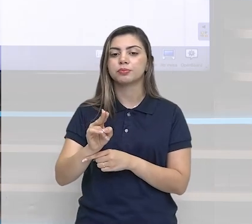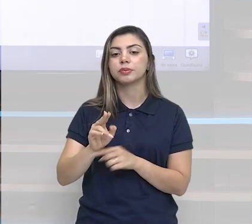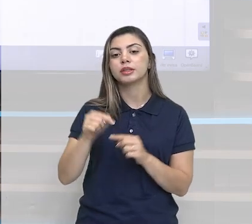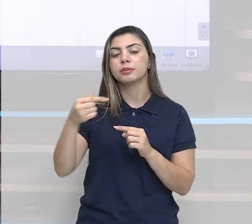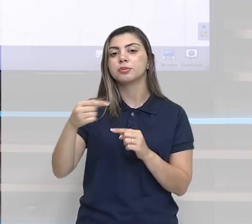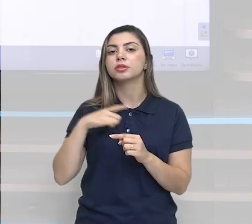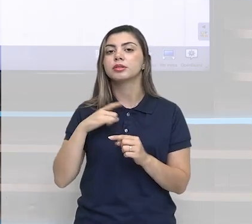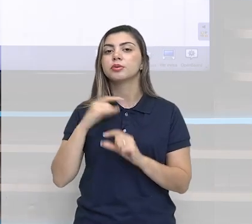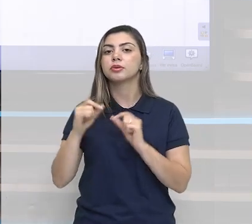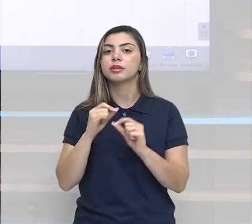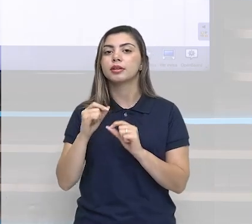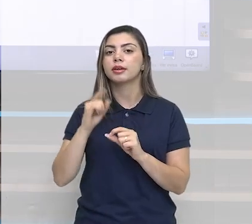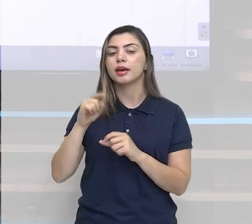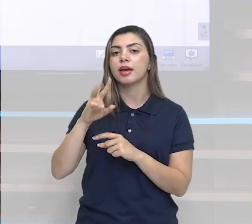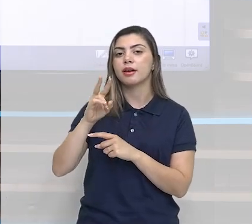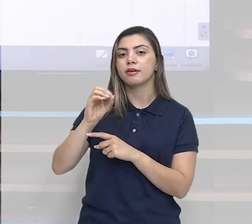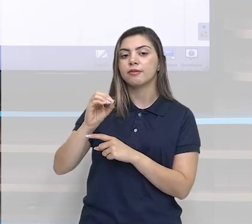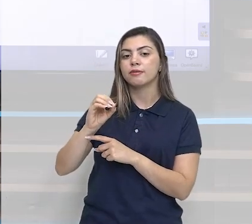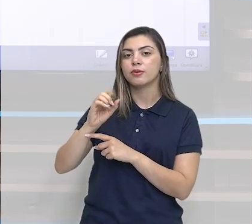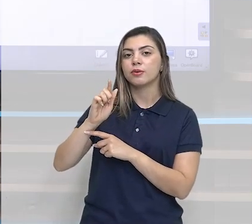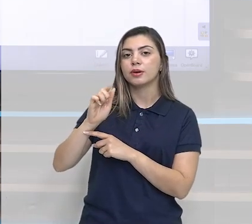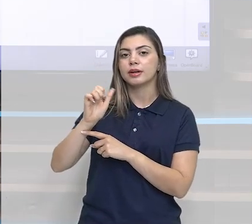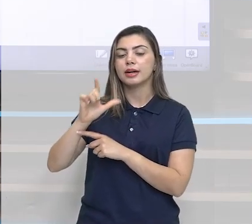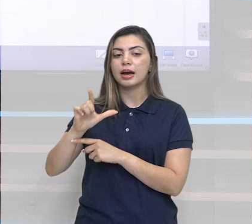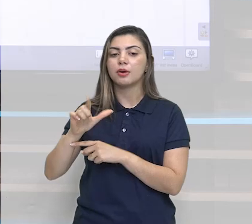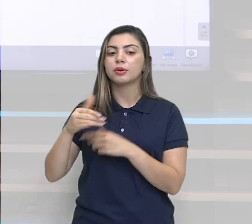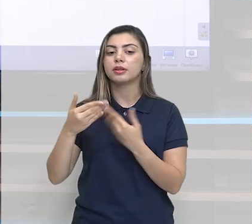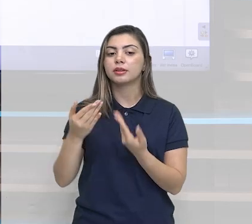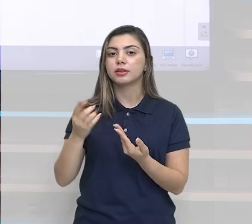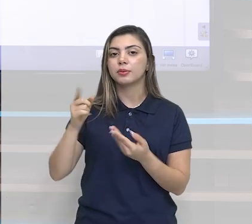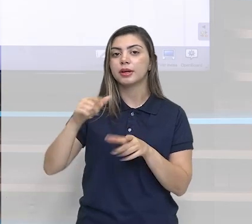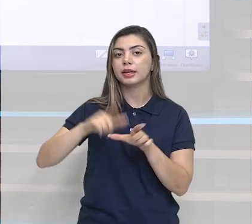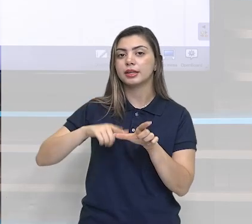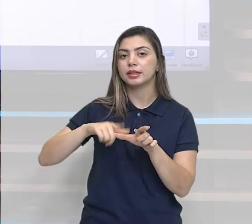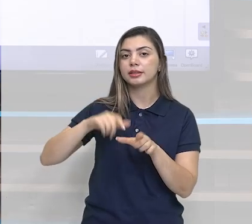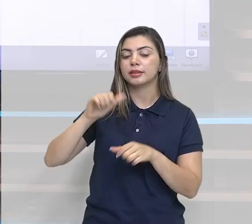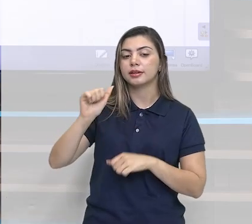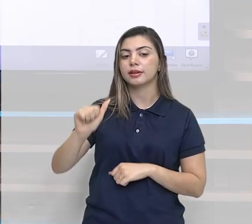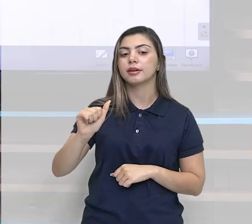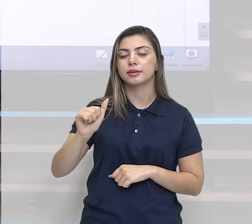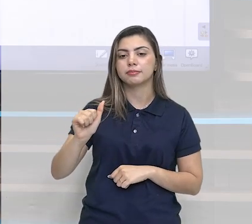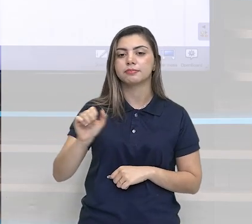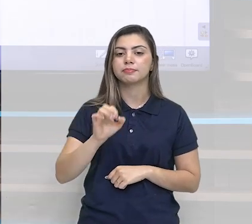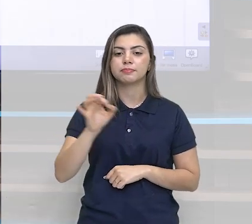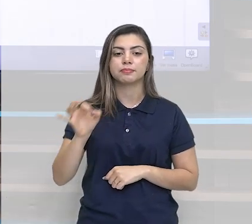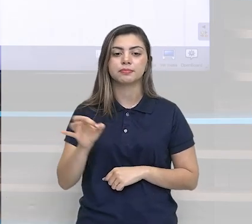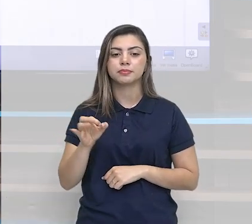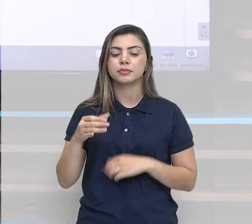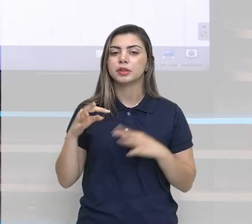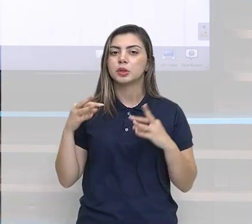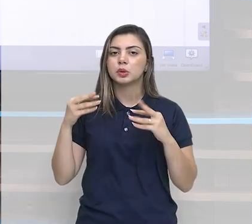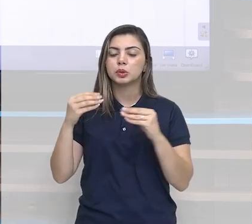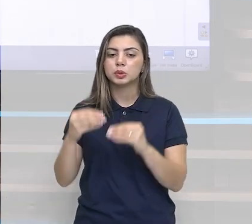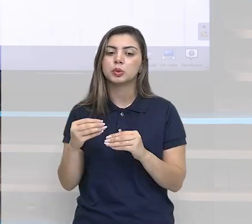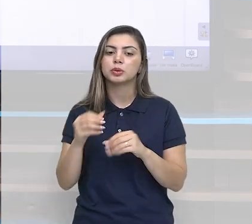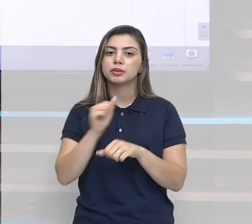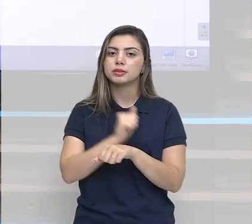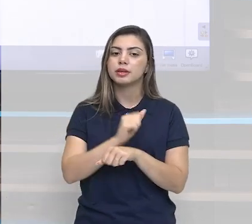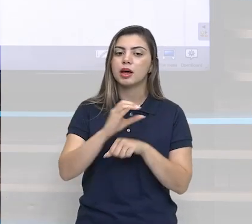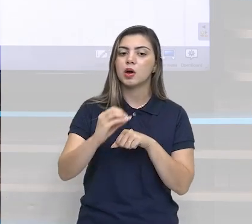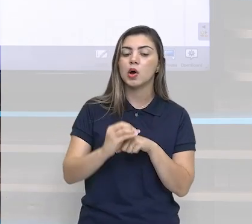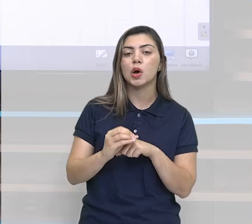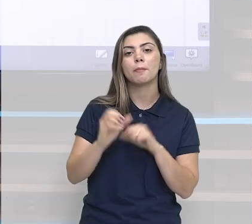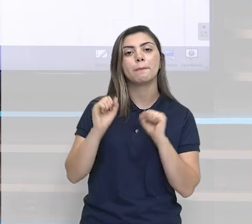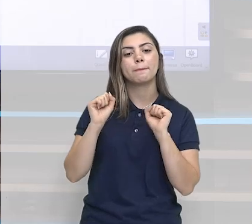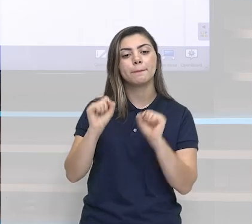você tem uma vogal. A vogal, por excelência, na língua portuguesa é a letra A, certo? Todas as outras